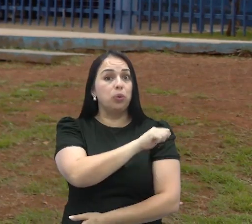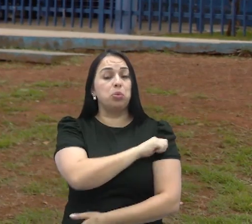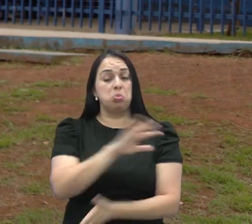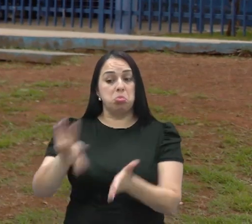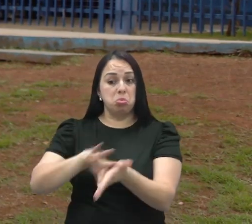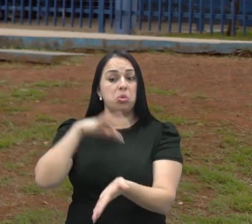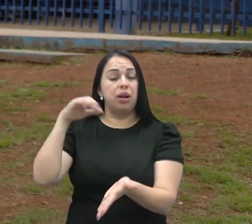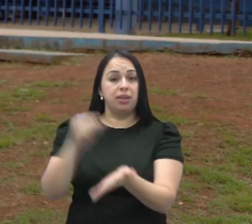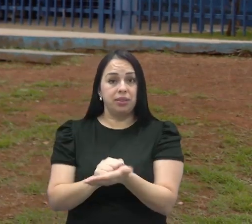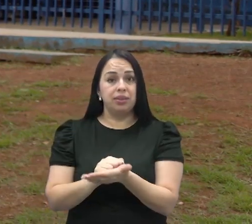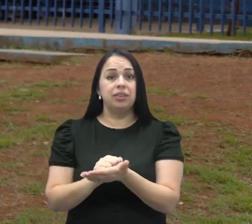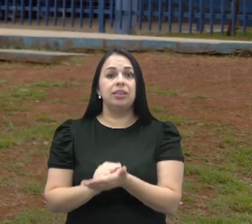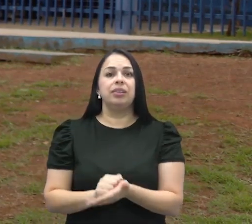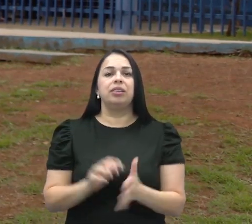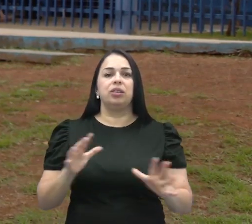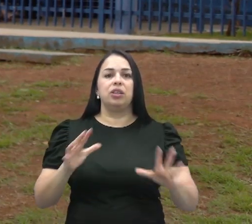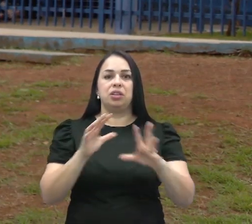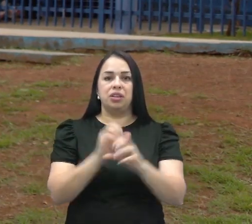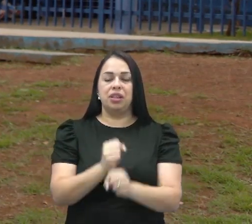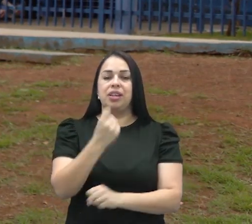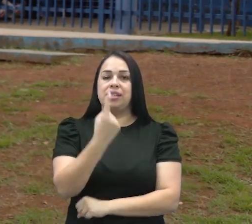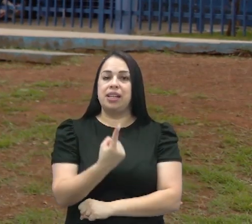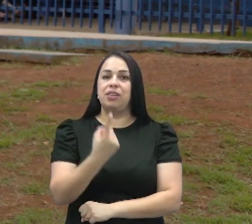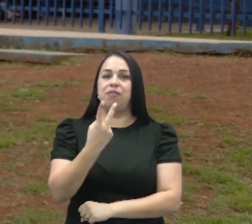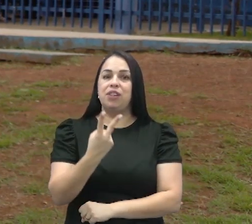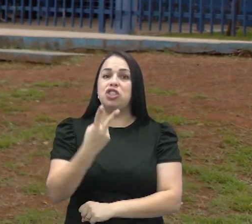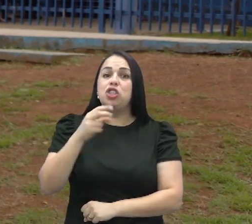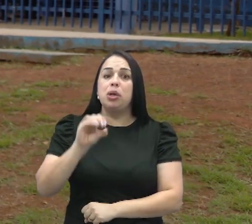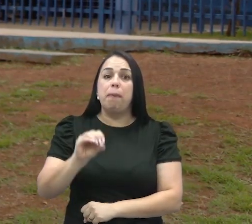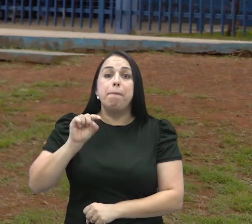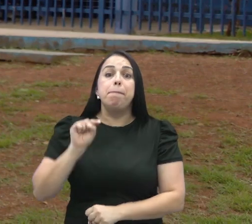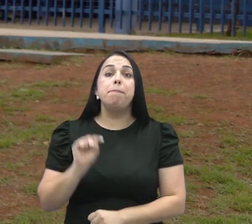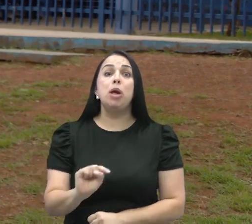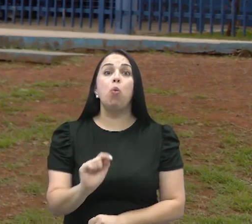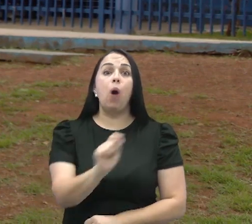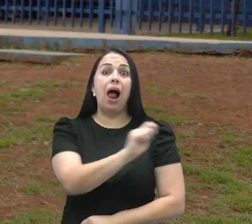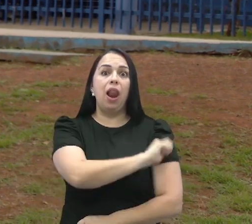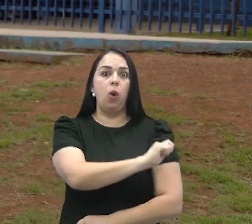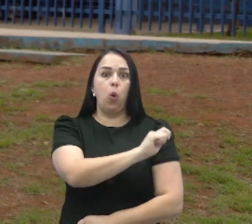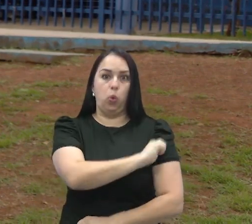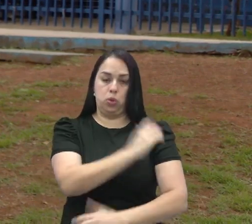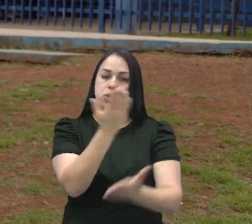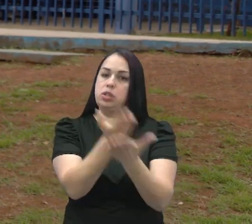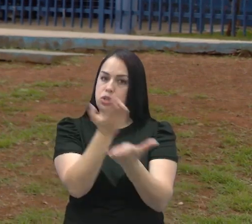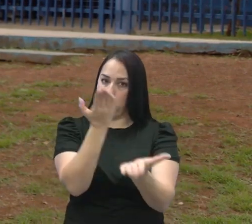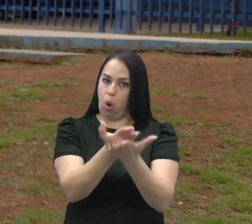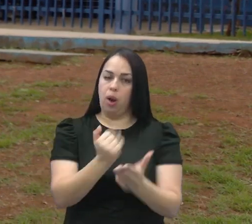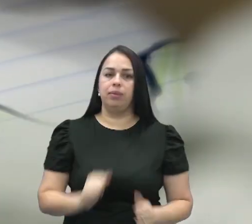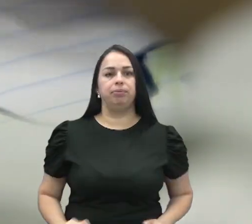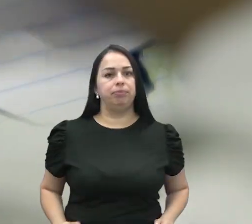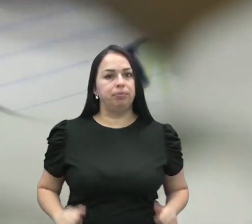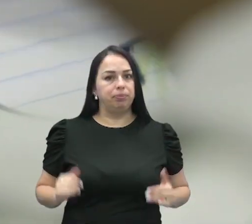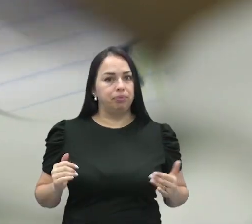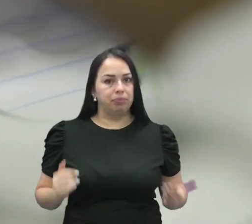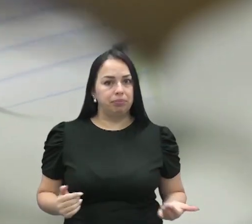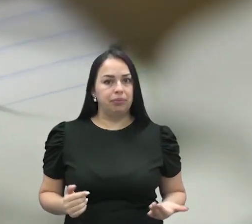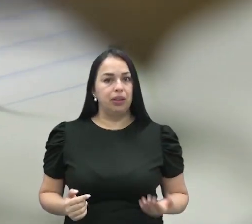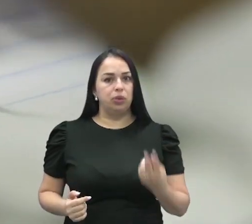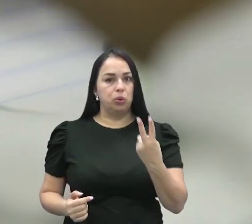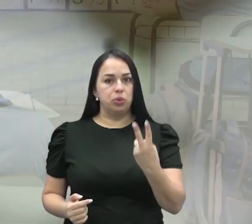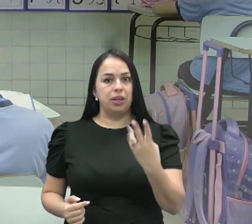40 mil alunos matriculados em 2025. Ao todo, 120 mil alunos estudam na rede pública de ensino.